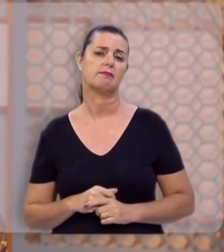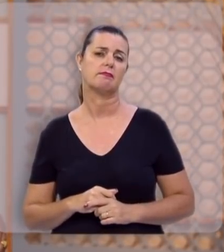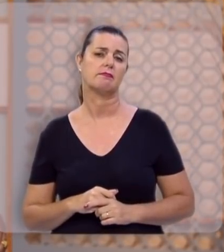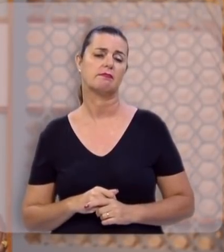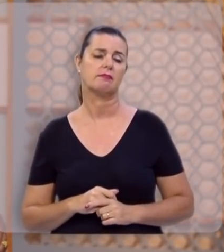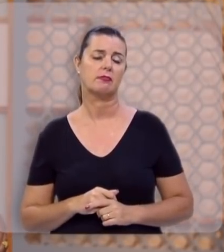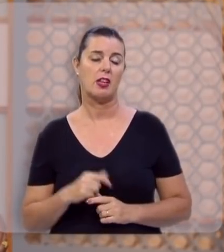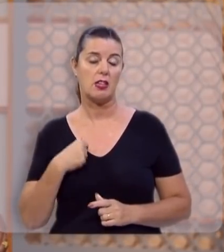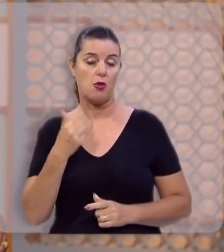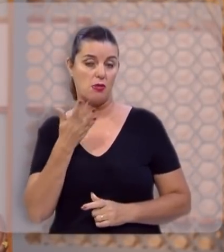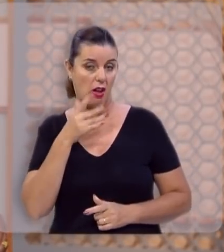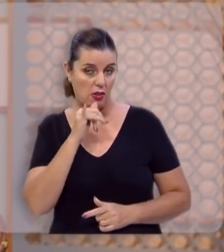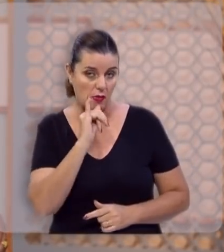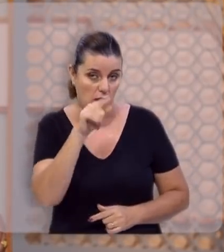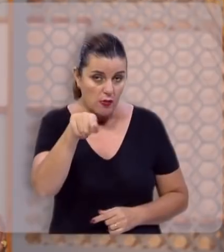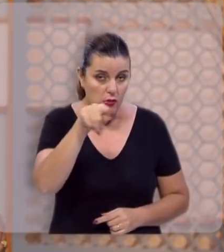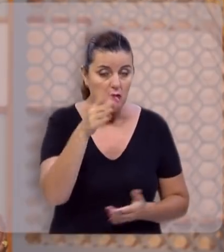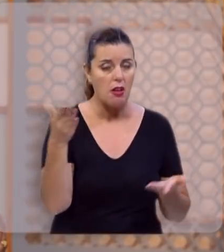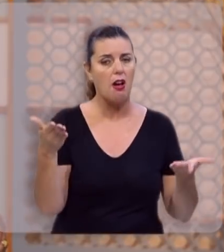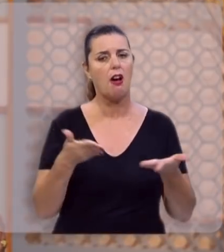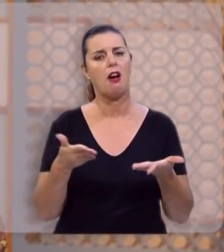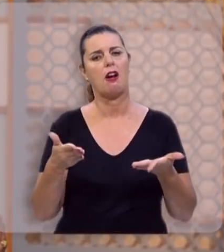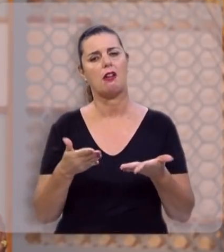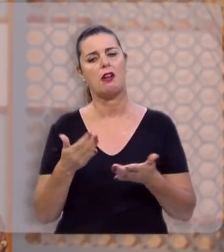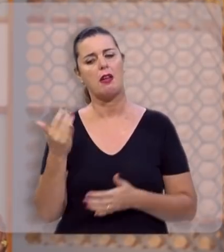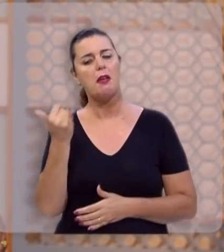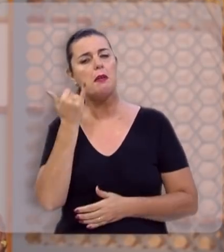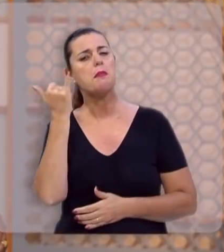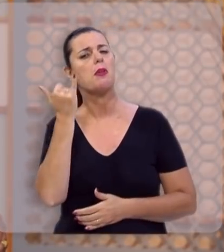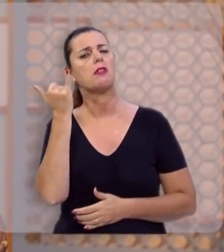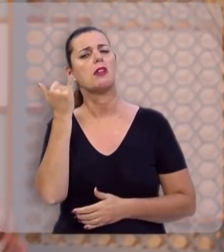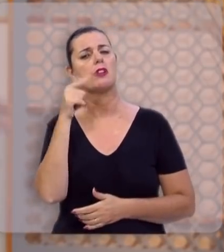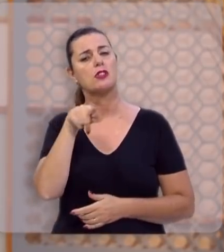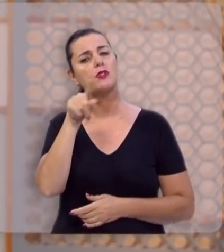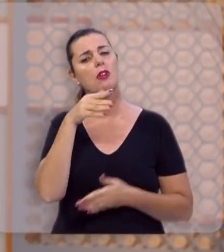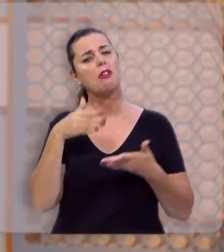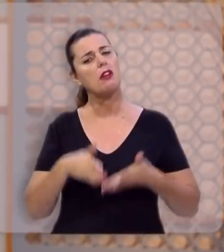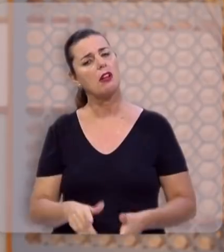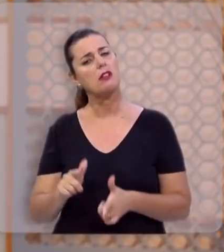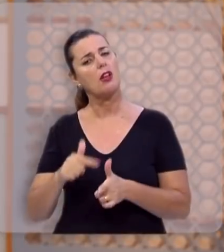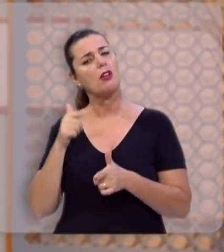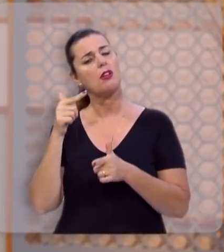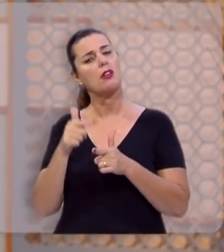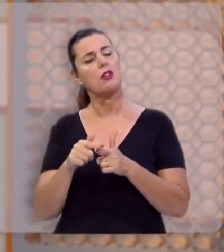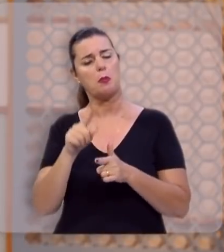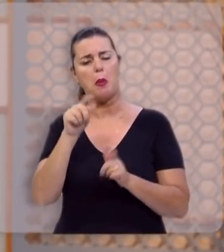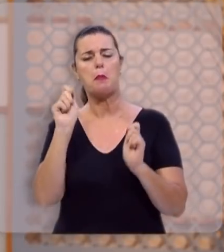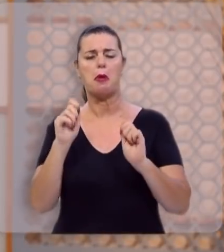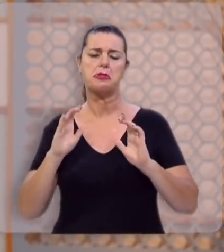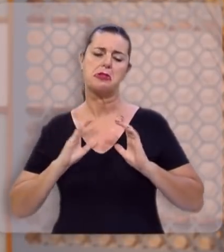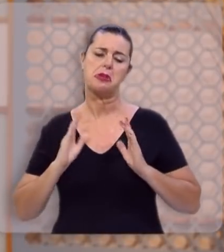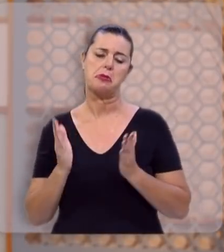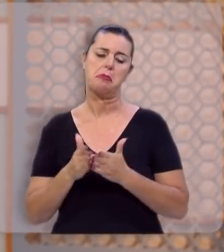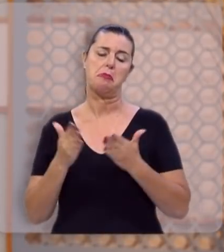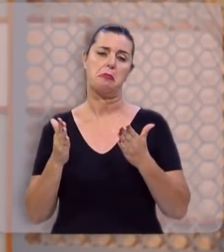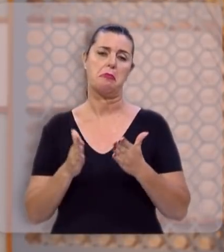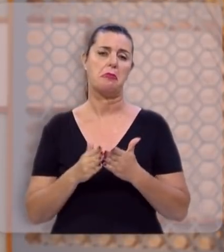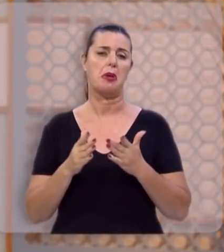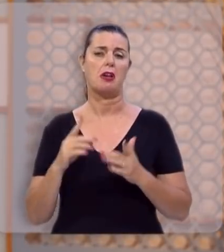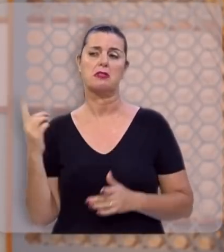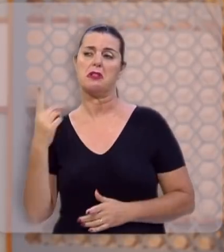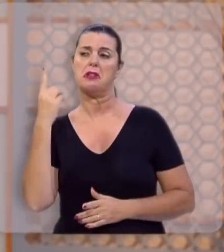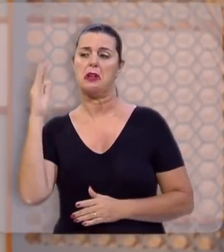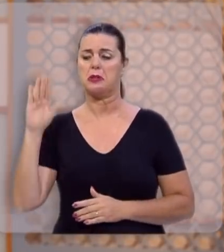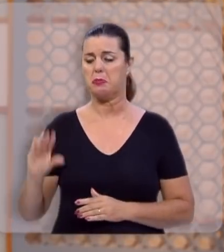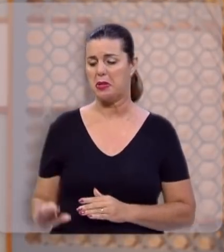E eu quero dizer a você agora, então, importa-vos nascer de novo. Você pode ser rico, você pode ser pobre, você pode ser grande, você pode